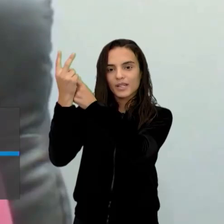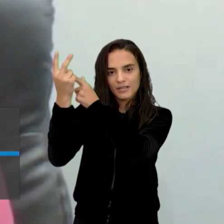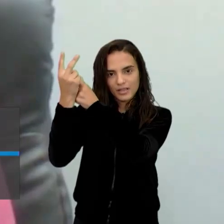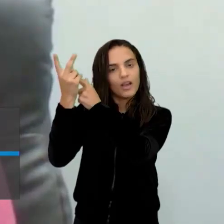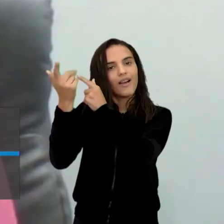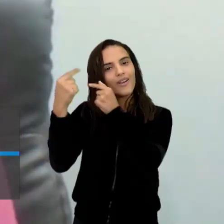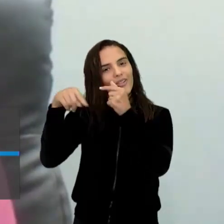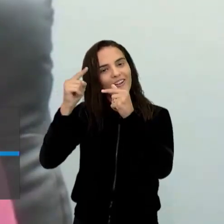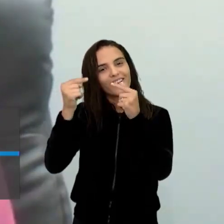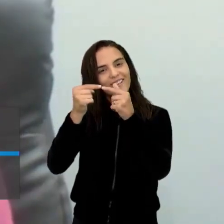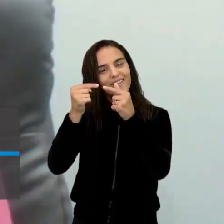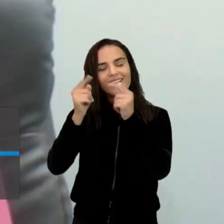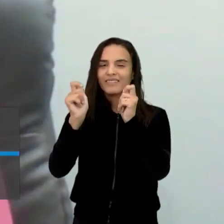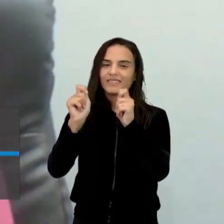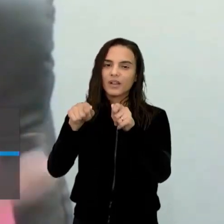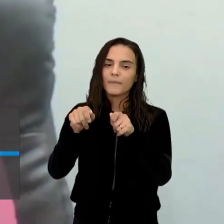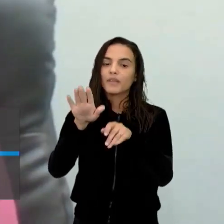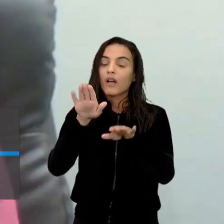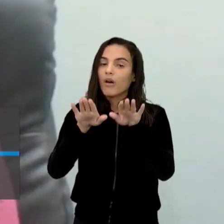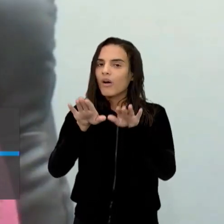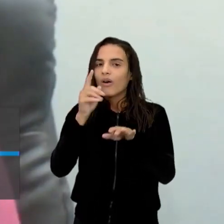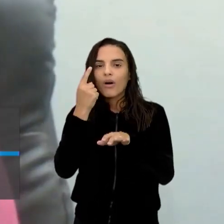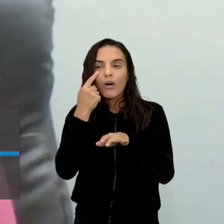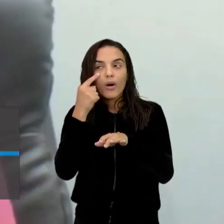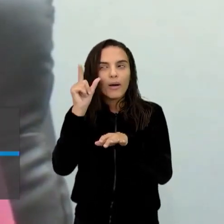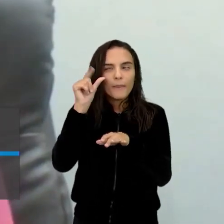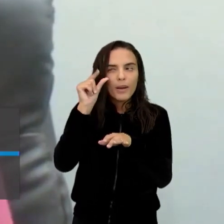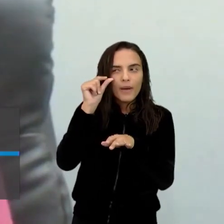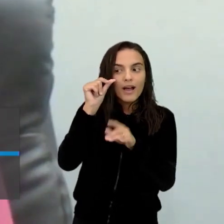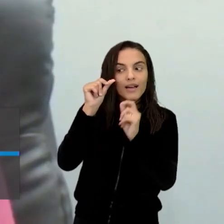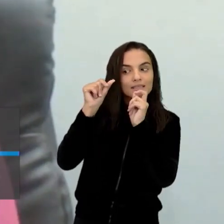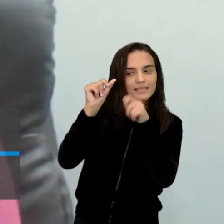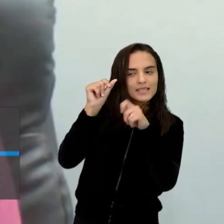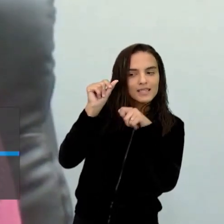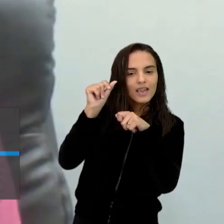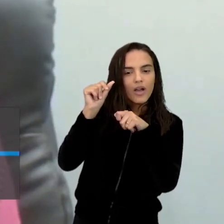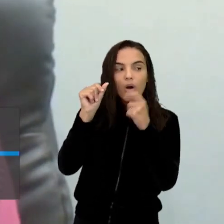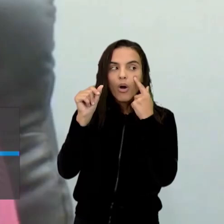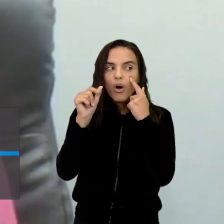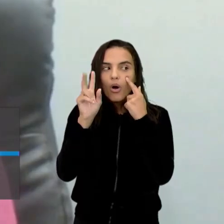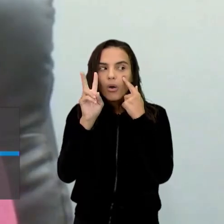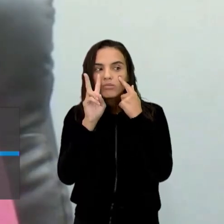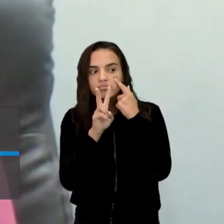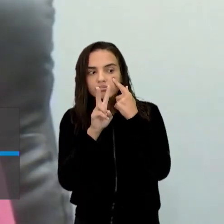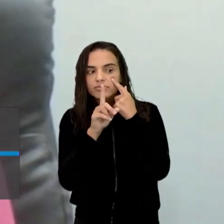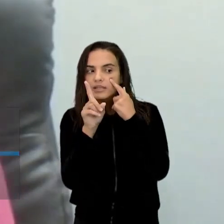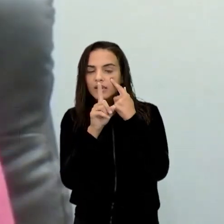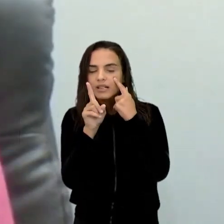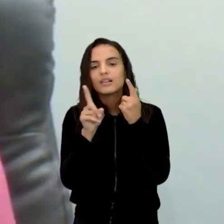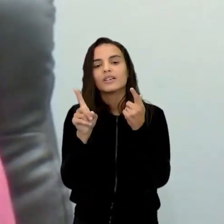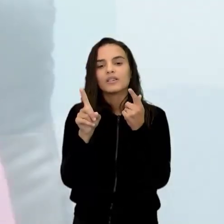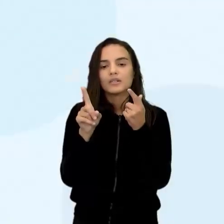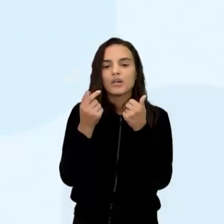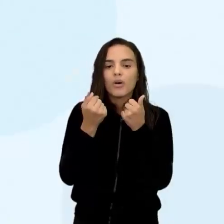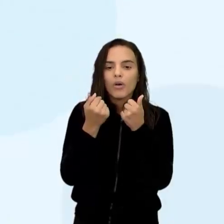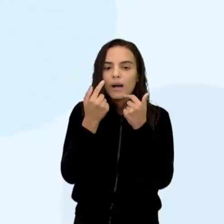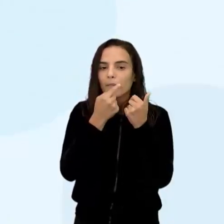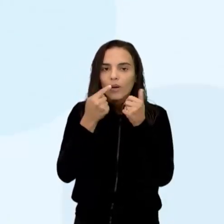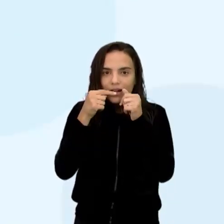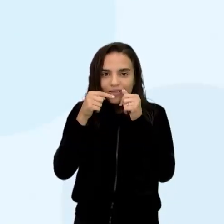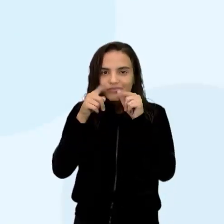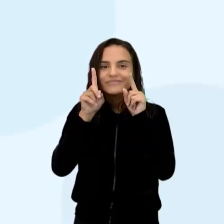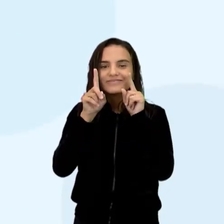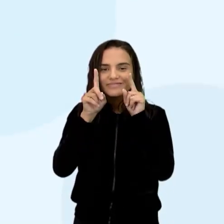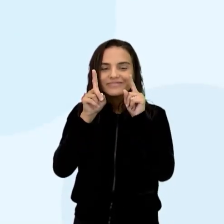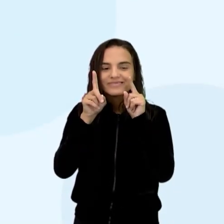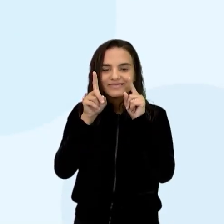a gente combina. Olha, uma piscadinha para o sim, uma olhadinha para o não, ou levanta o lábio, né, o Henrique ele